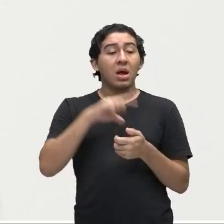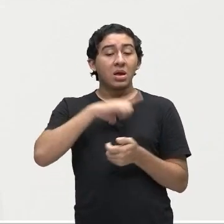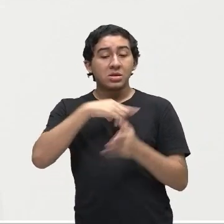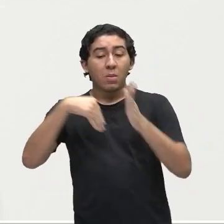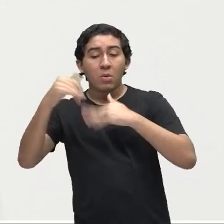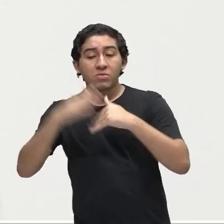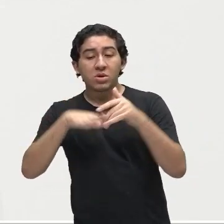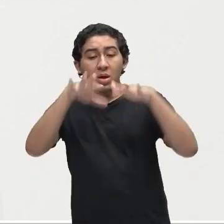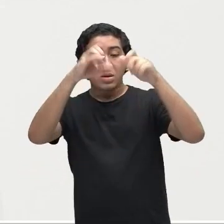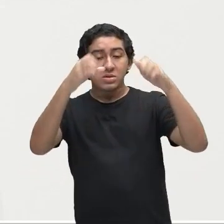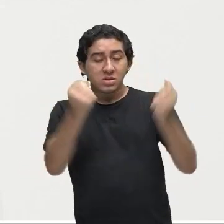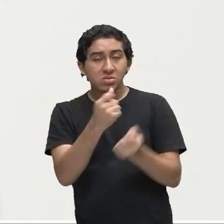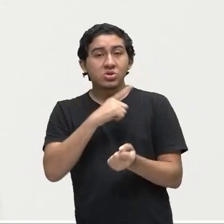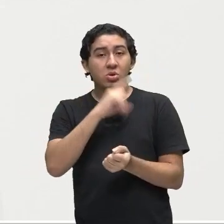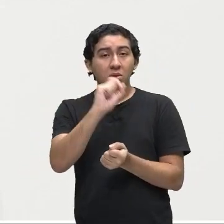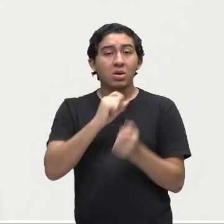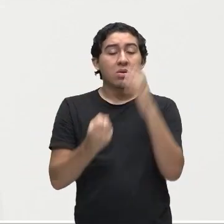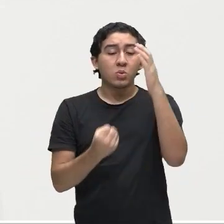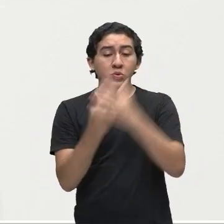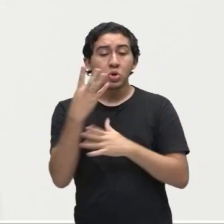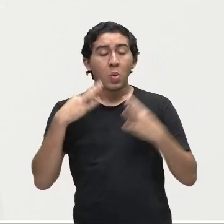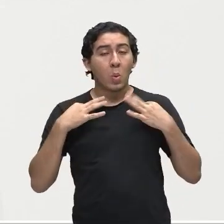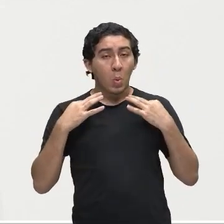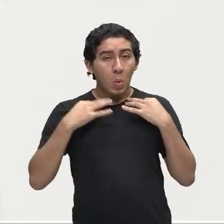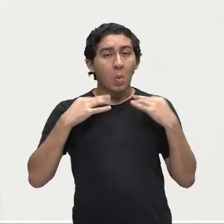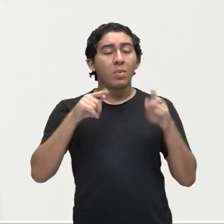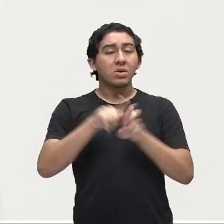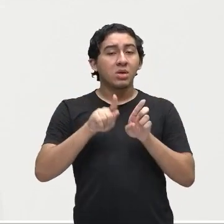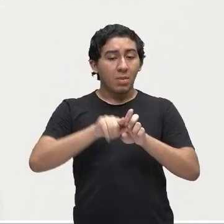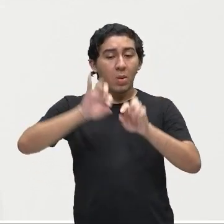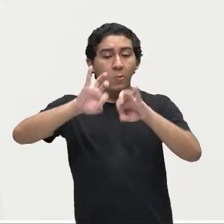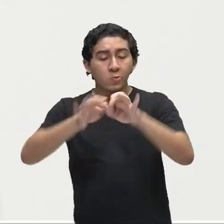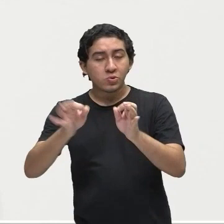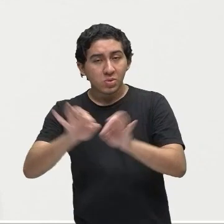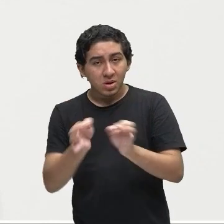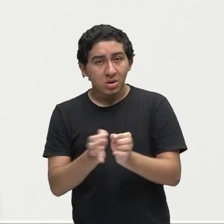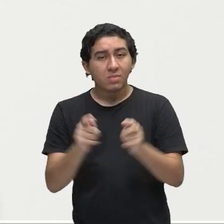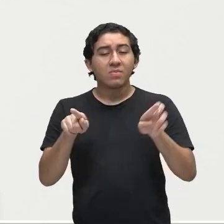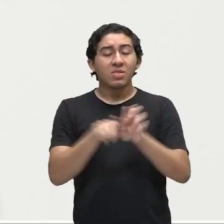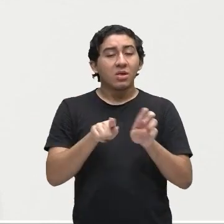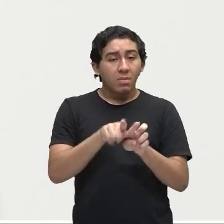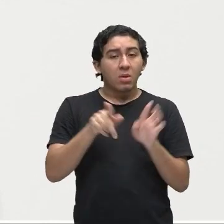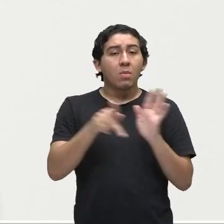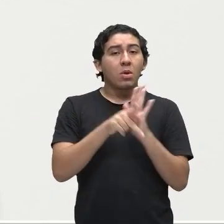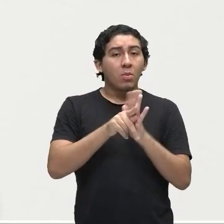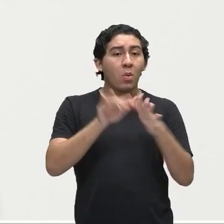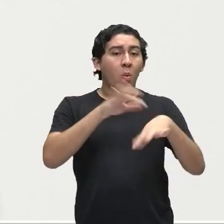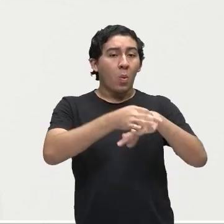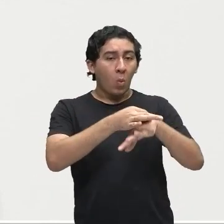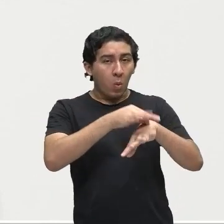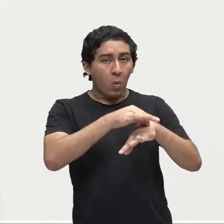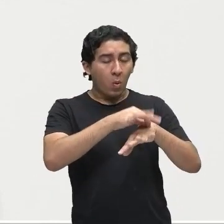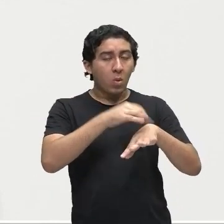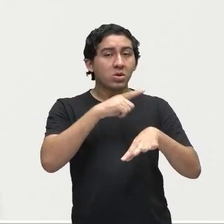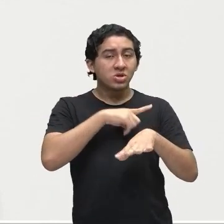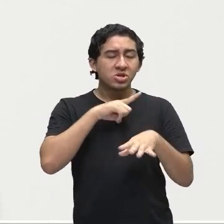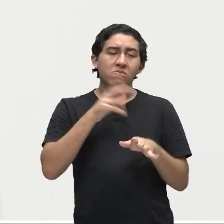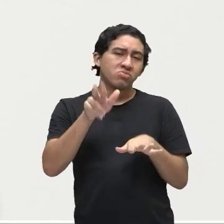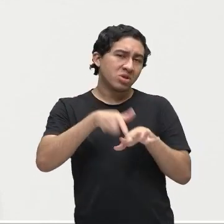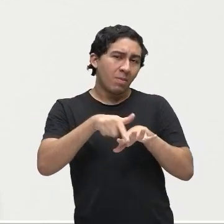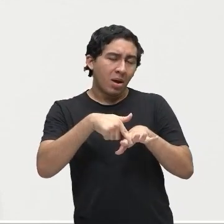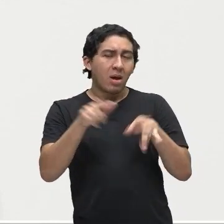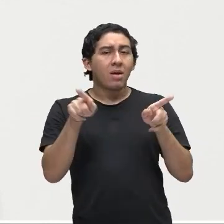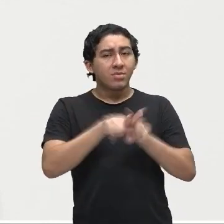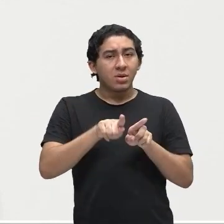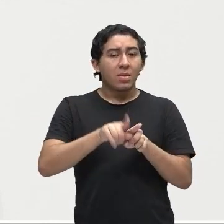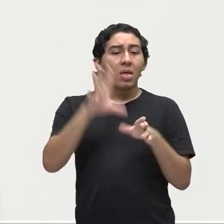o vestuário, era o costureiro, né, a costureira, os artigos de couro que produziam os sapatos, os calçados